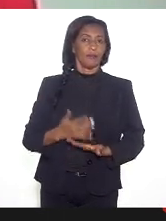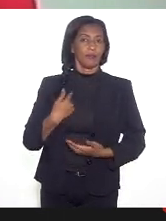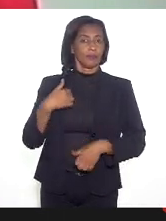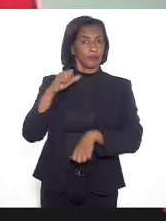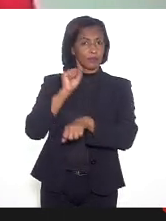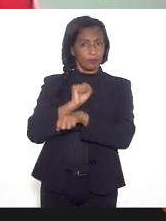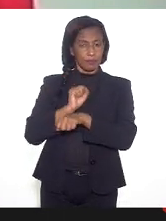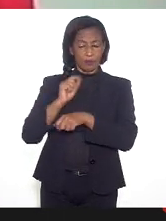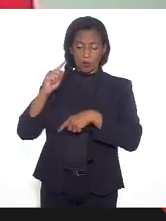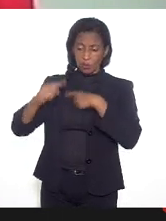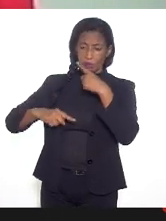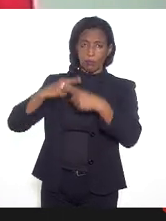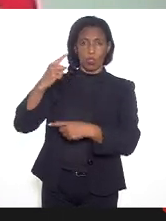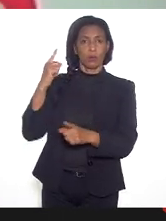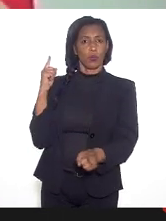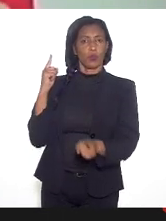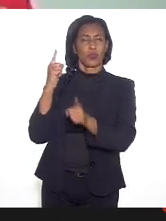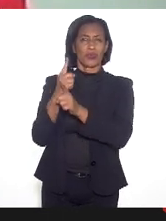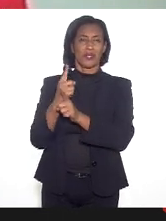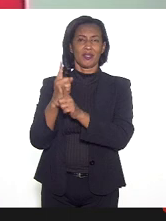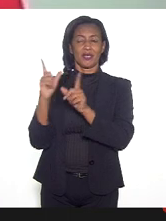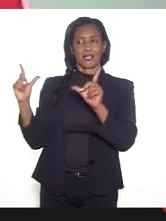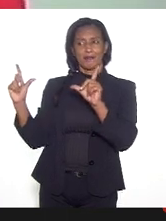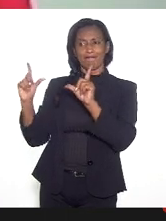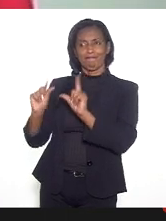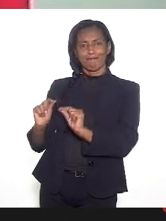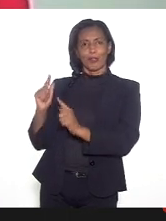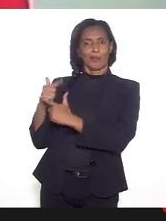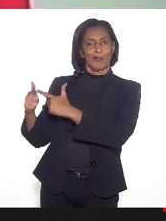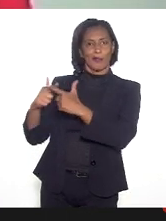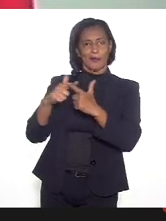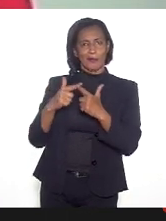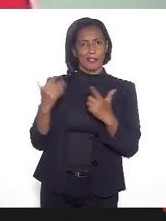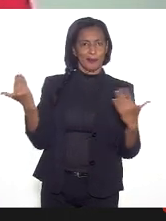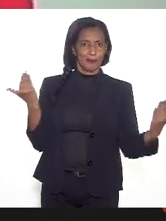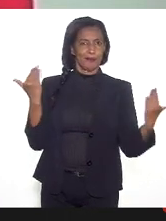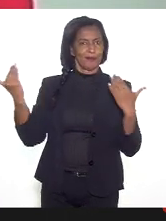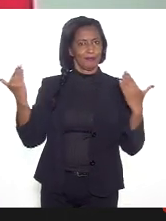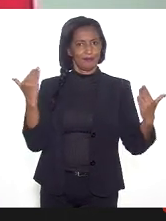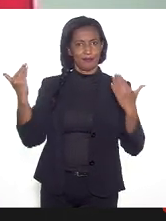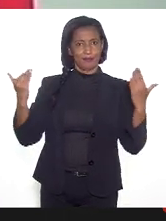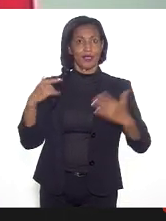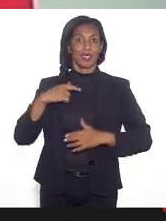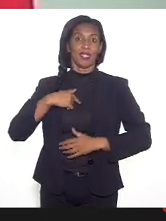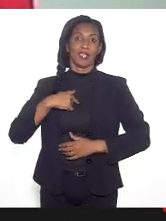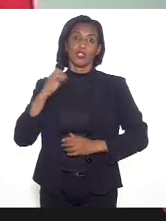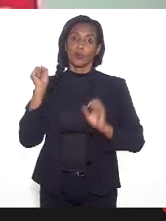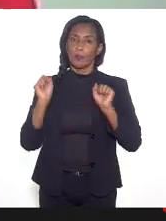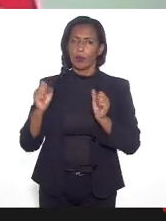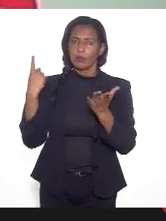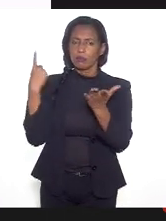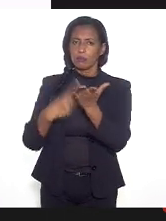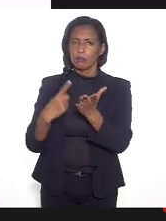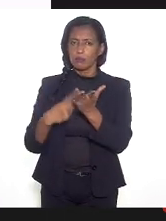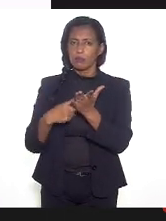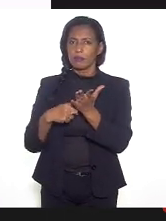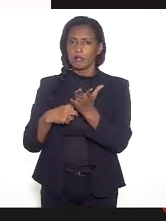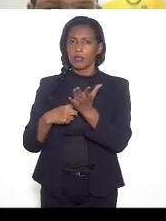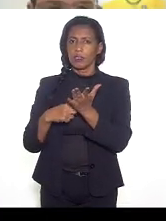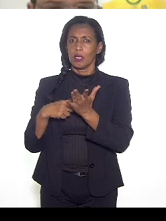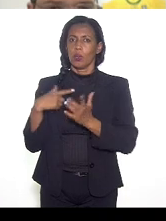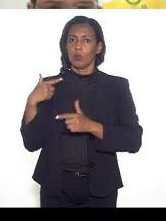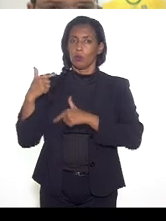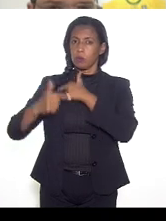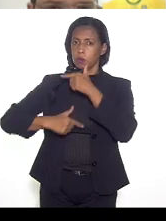nosso próximo encontro seja menos tenso para ambas as partes, né, e que a gente possa cumprir o nosso papel.